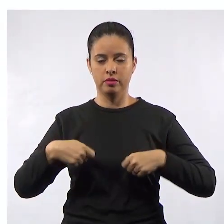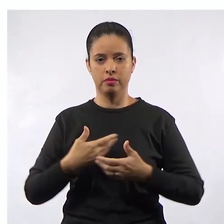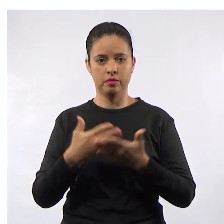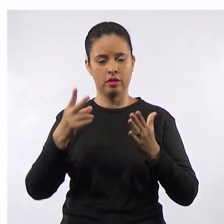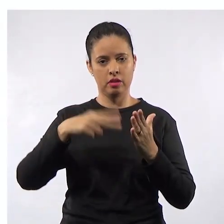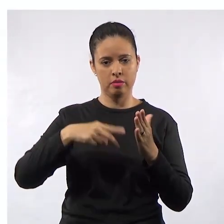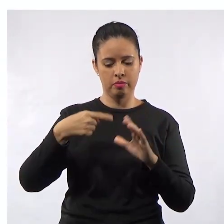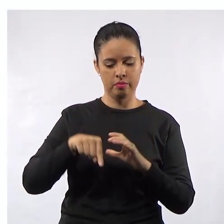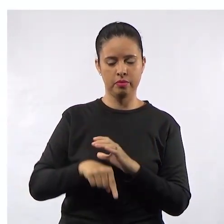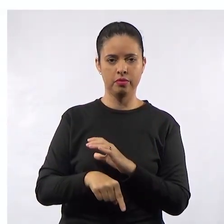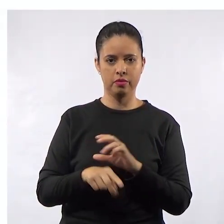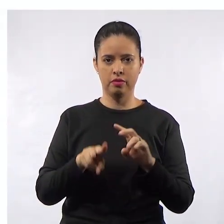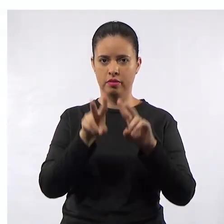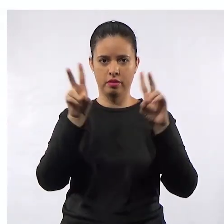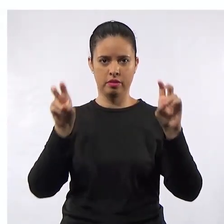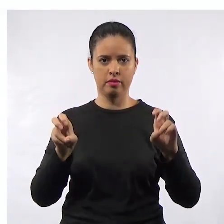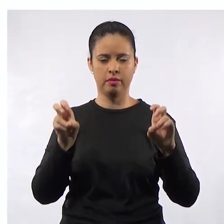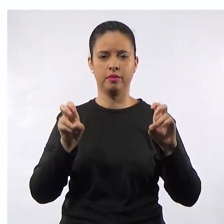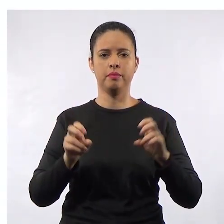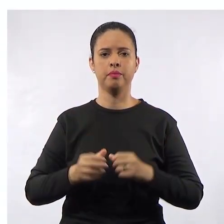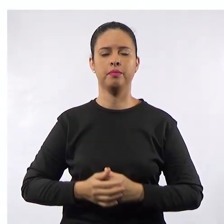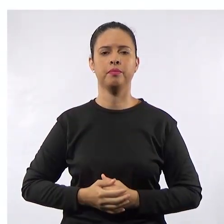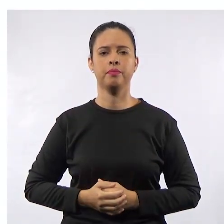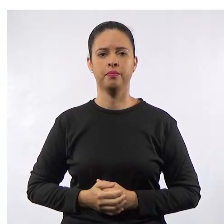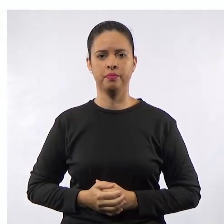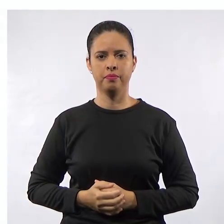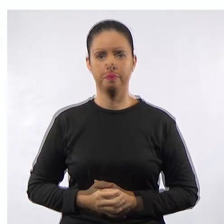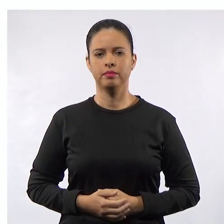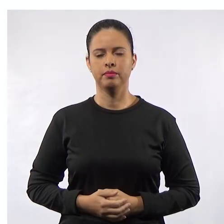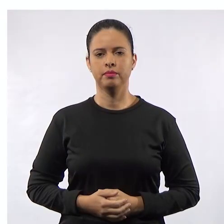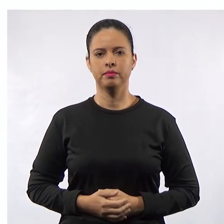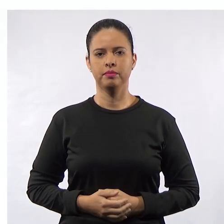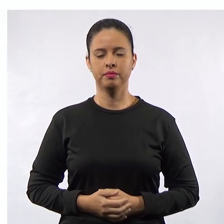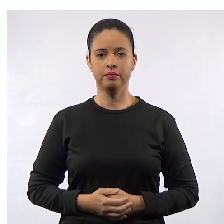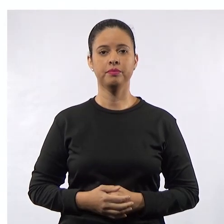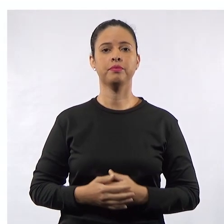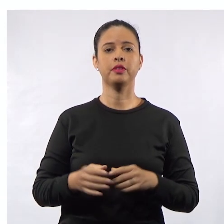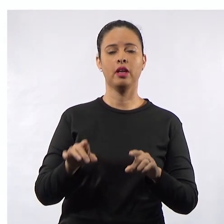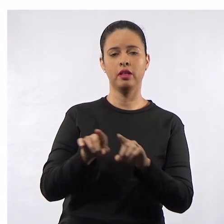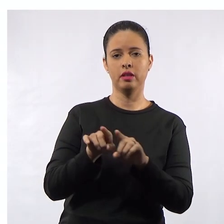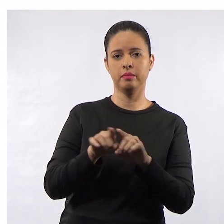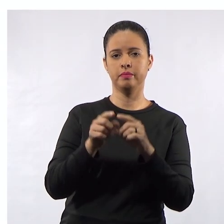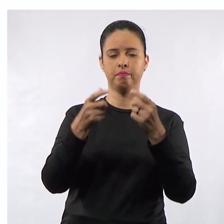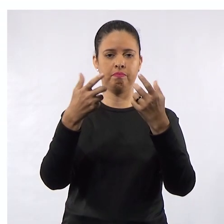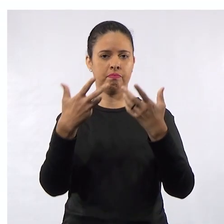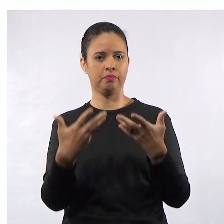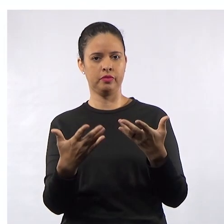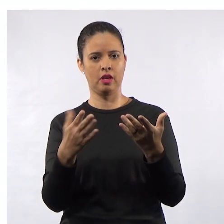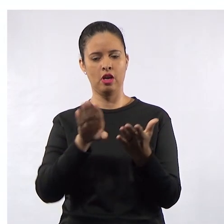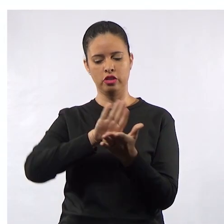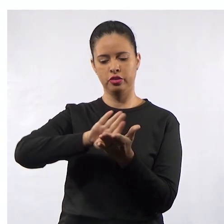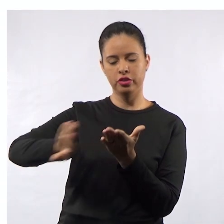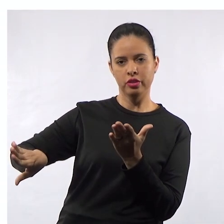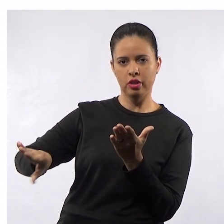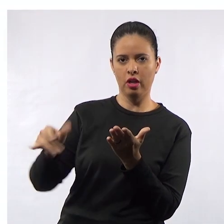para se aprofundar nessa temática ok e aqui vamos falar da retirada do sócio tá só para